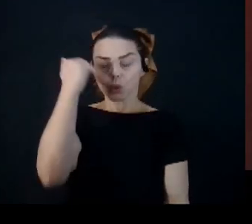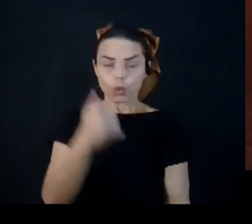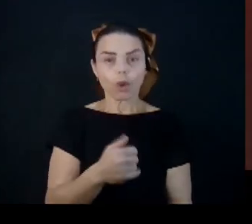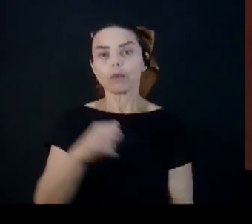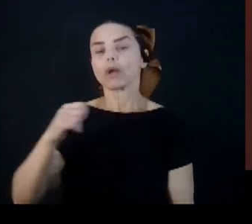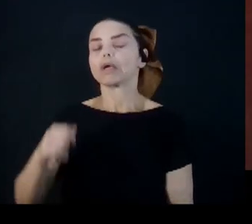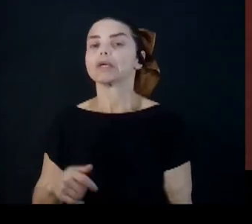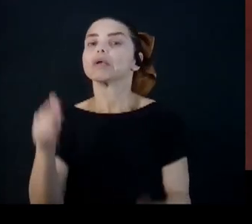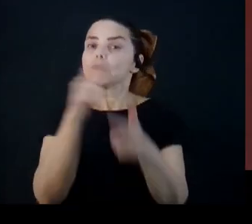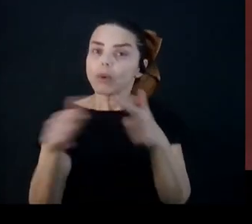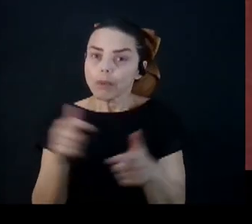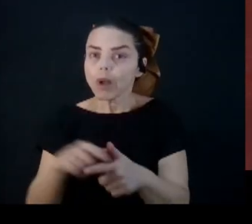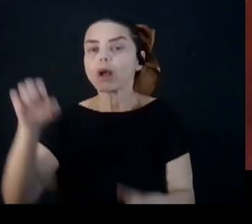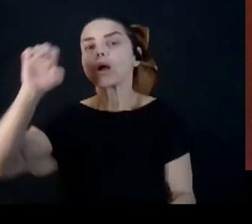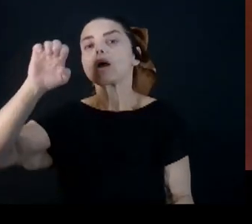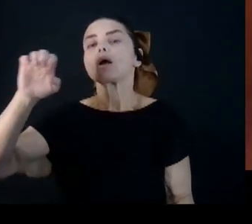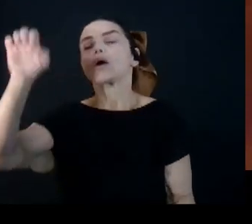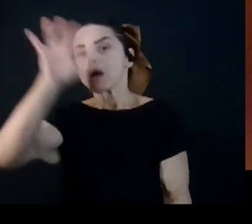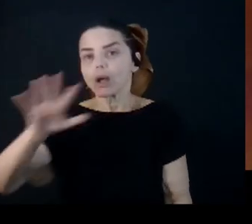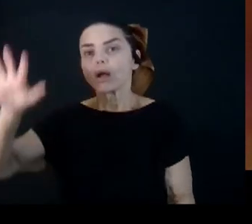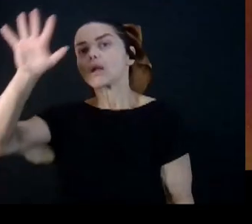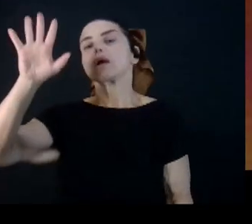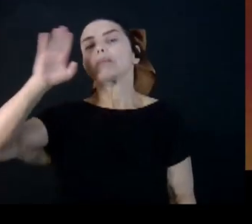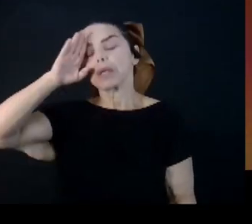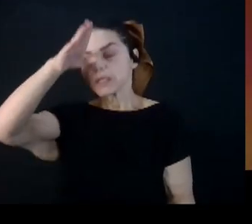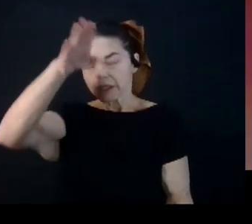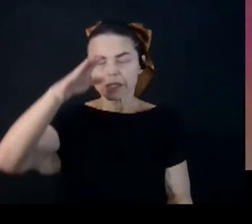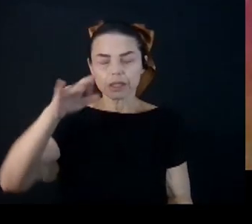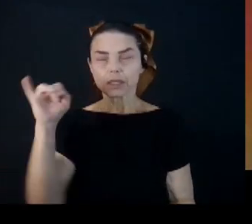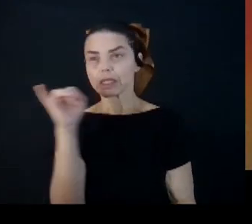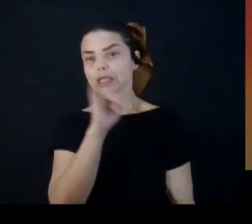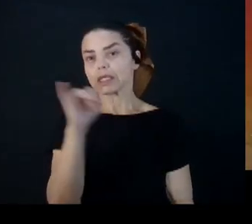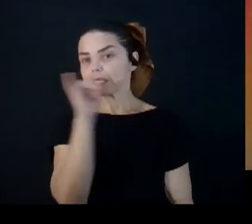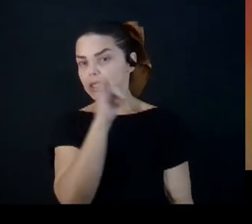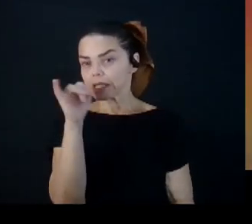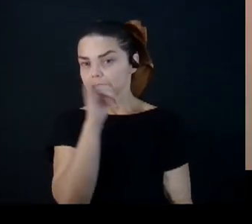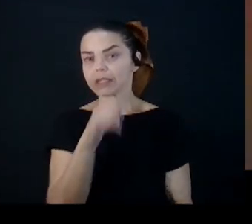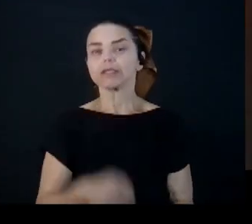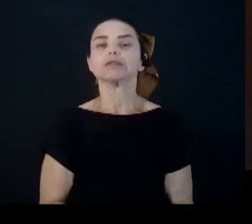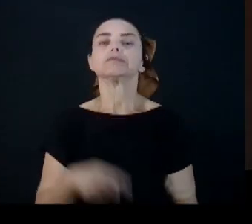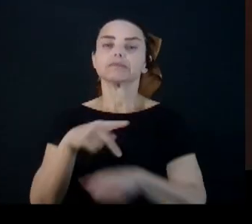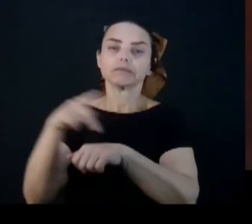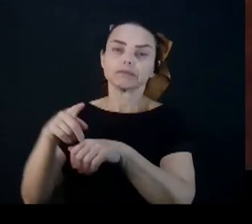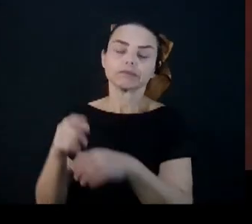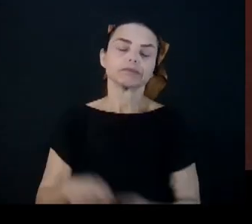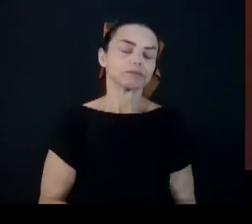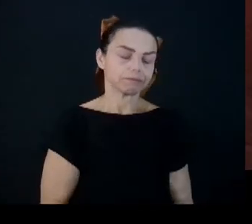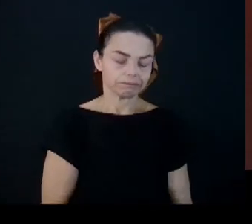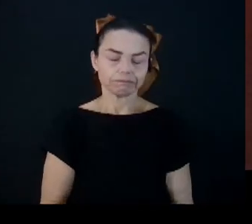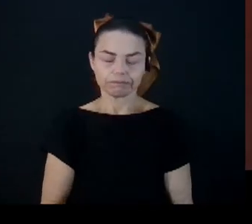Europa, principalmente na Itália, e mandava portadores lá na